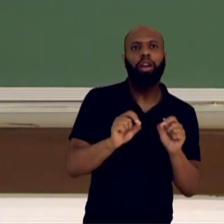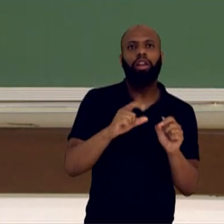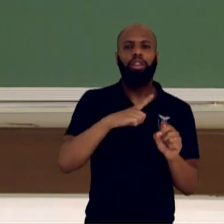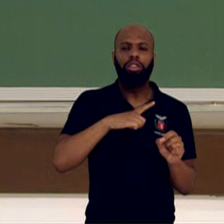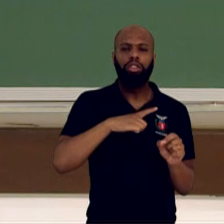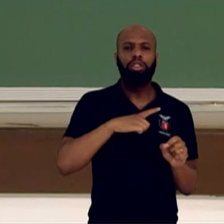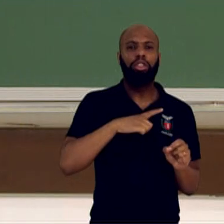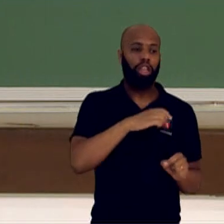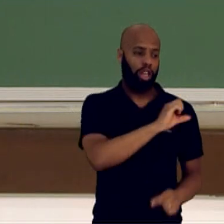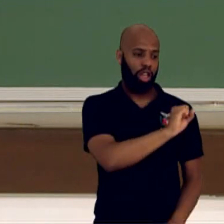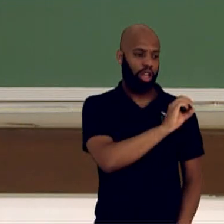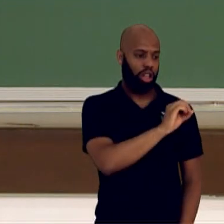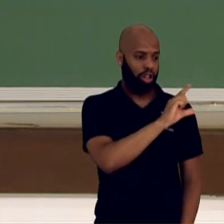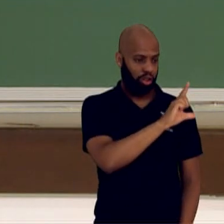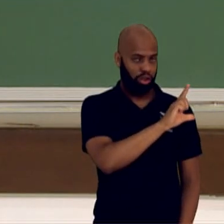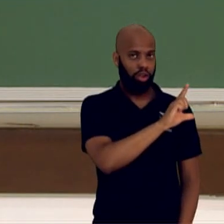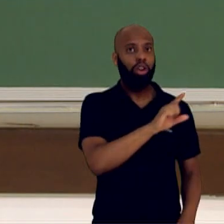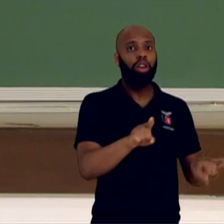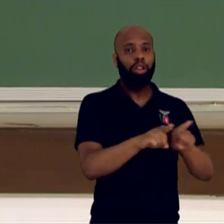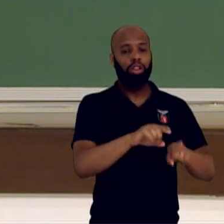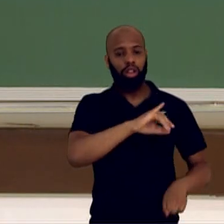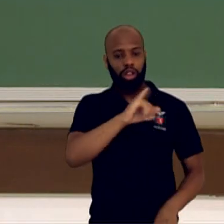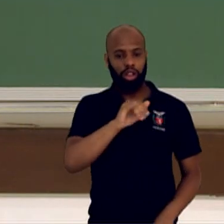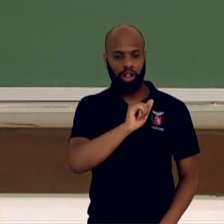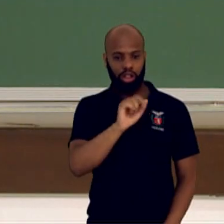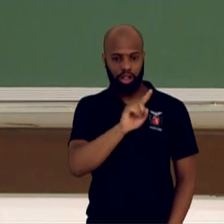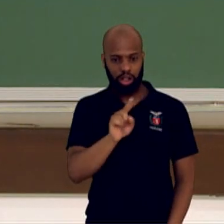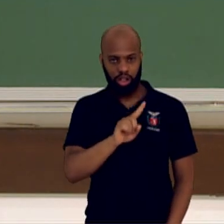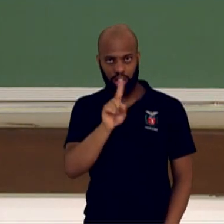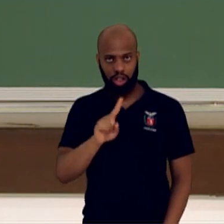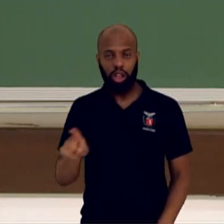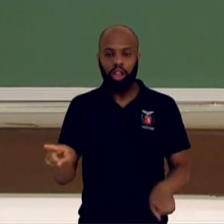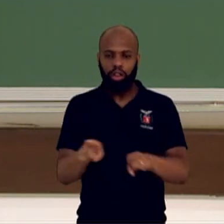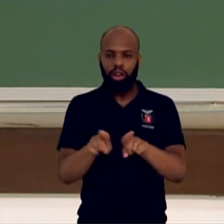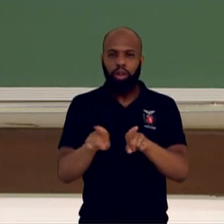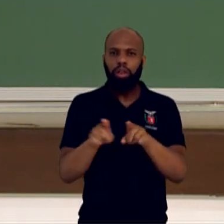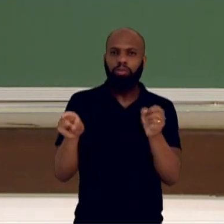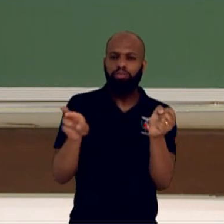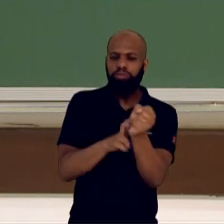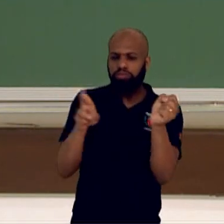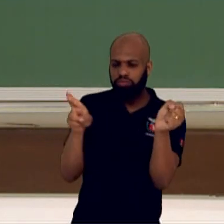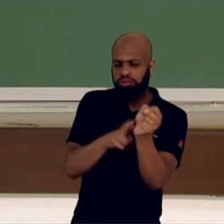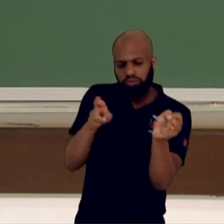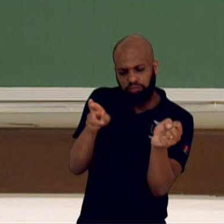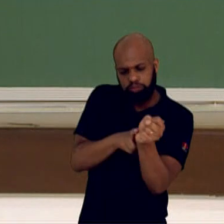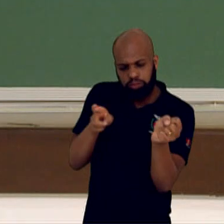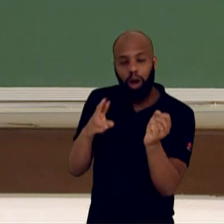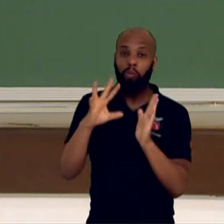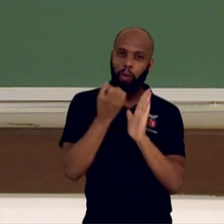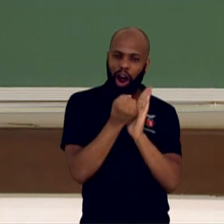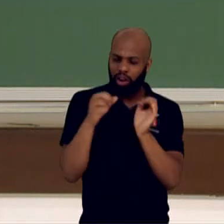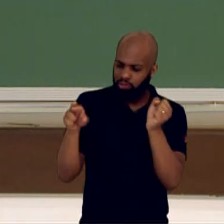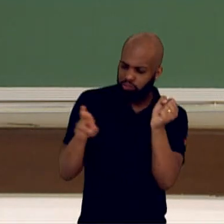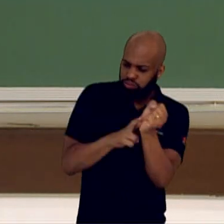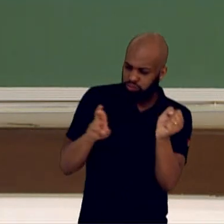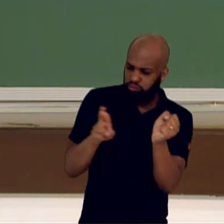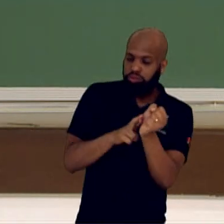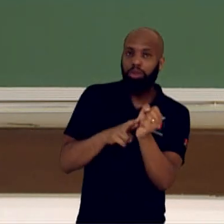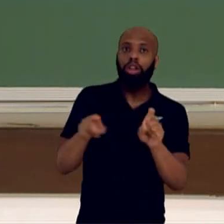do soul, do jazz, né, e da batida mais pesada, mais marcada, ele ainda